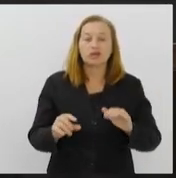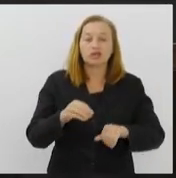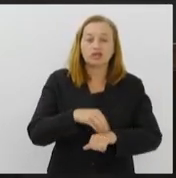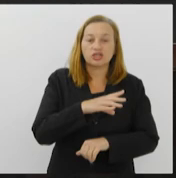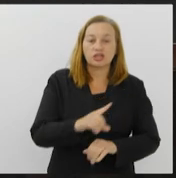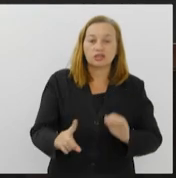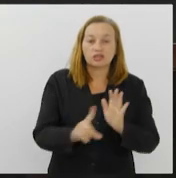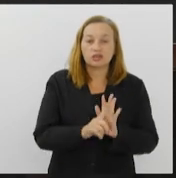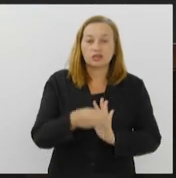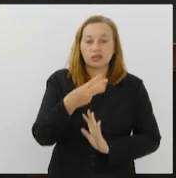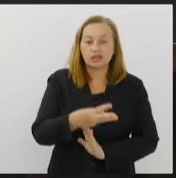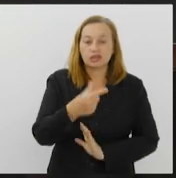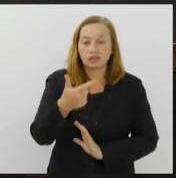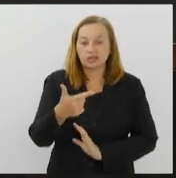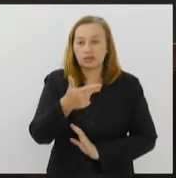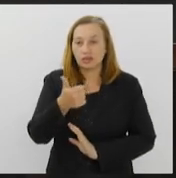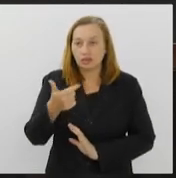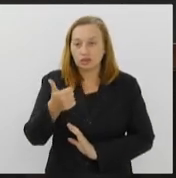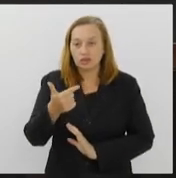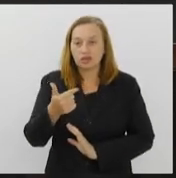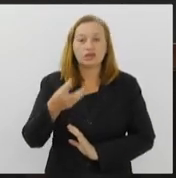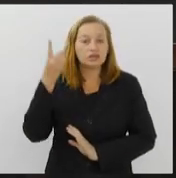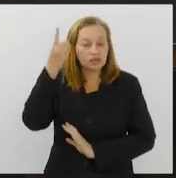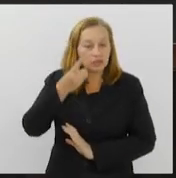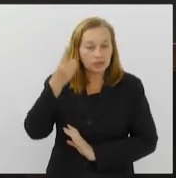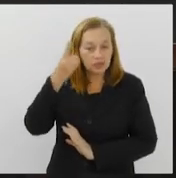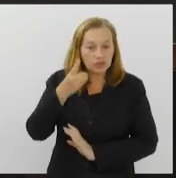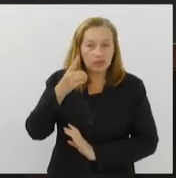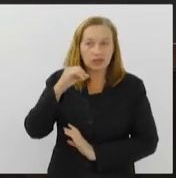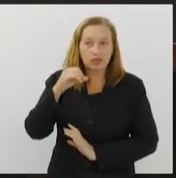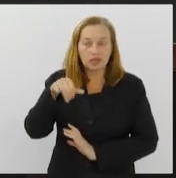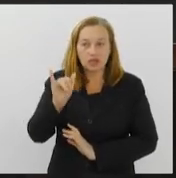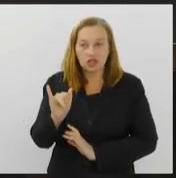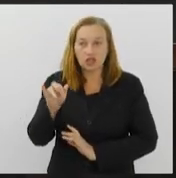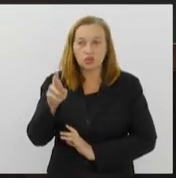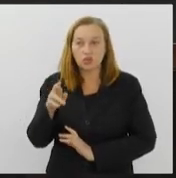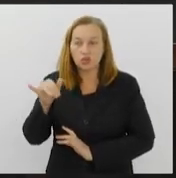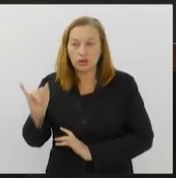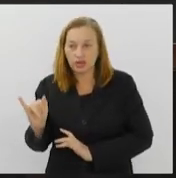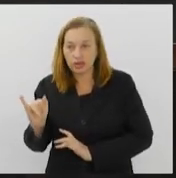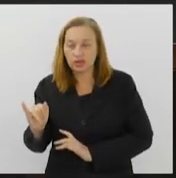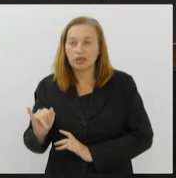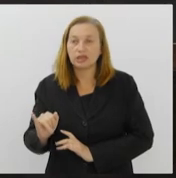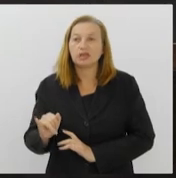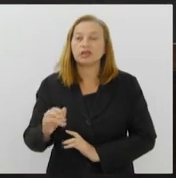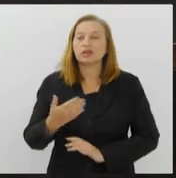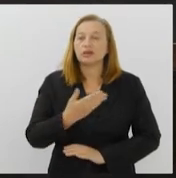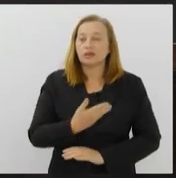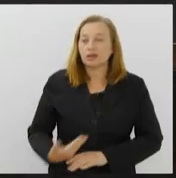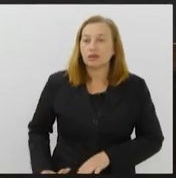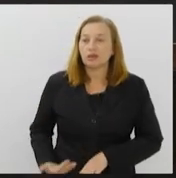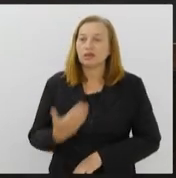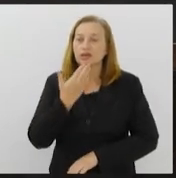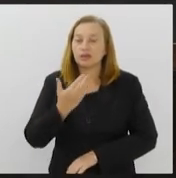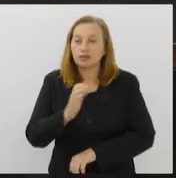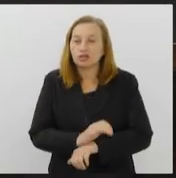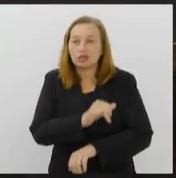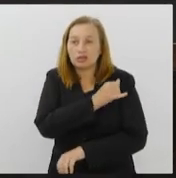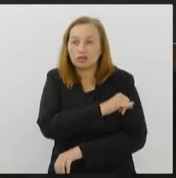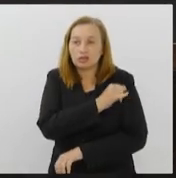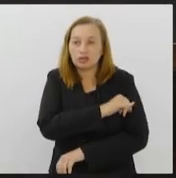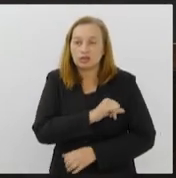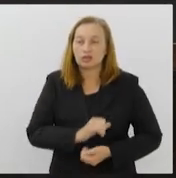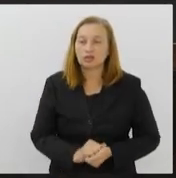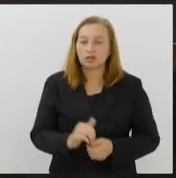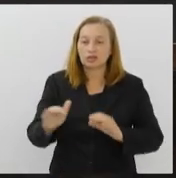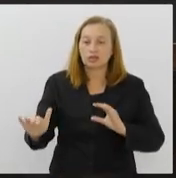número 312, de autoria do deputado Yuri. E solicito ao excelentíssimo senhor governador do estado do Rio de Janeiro o